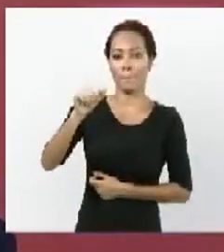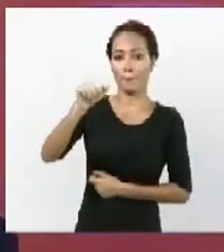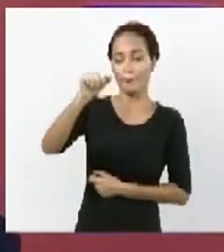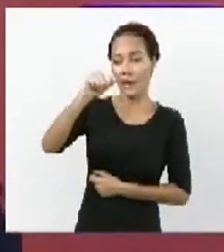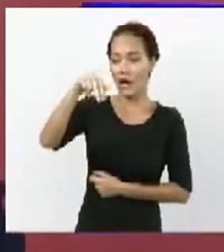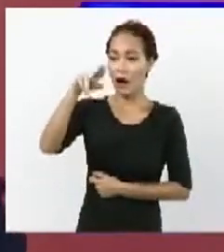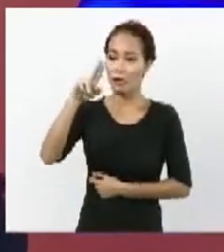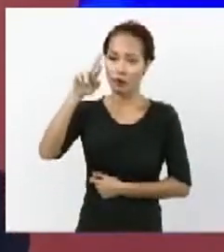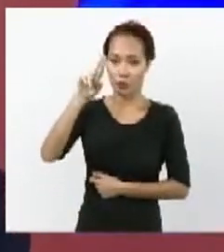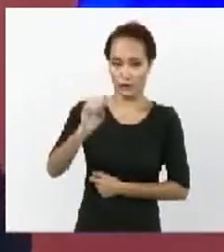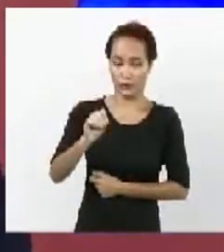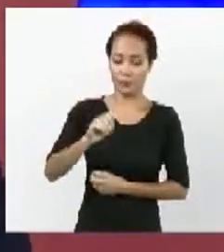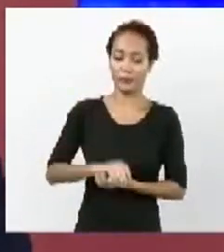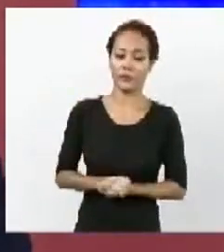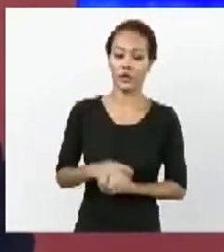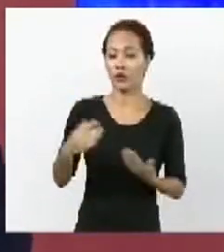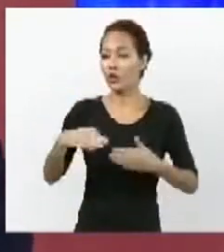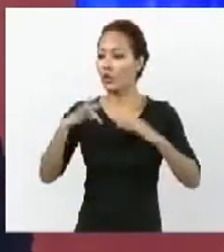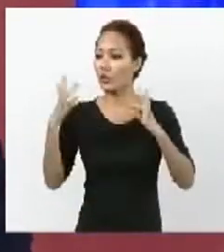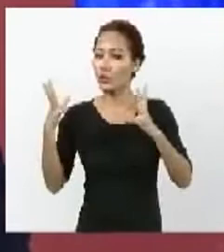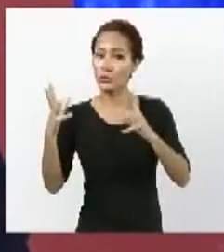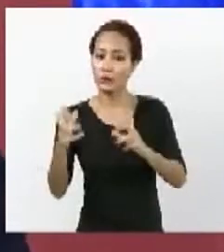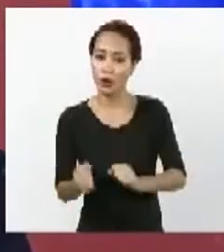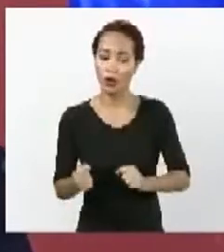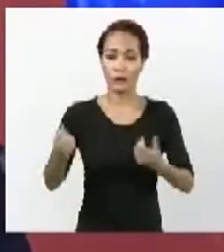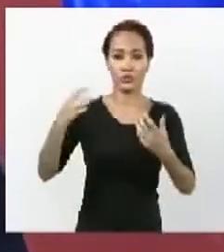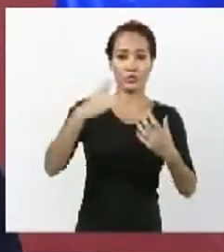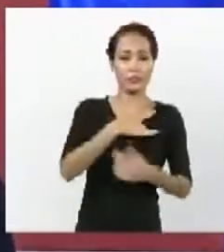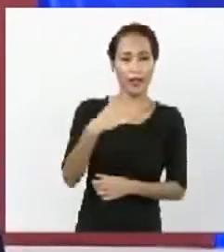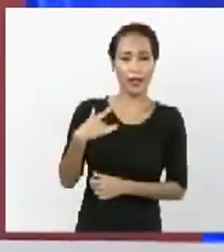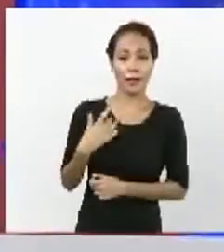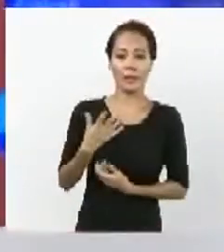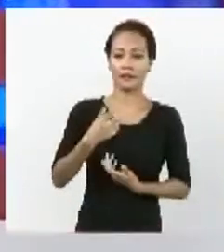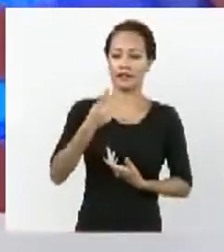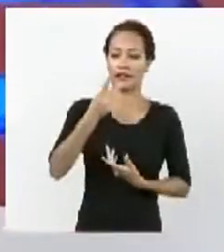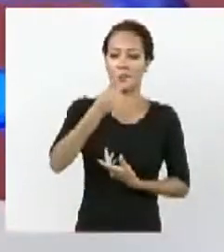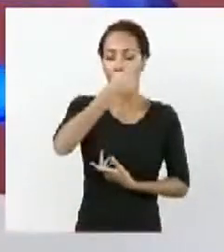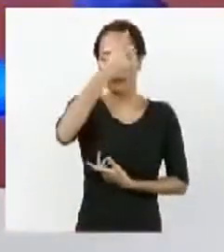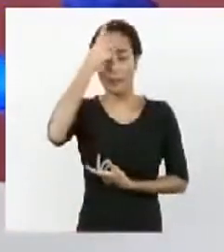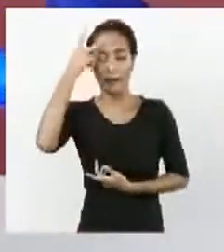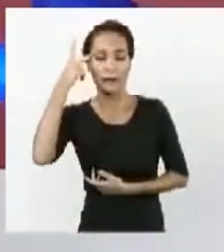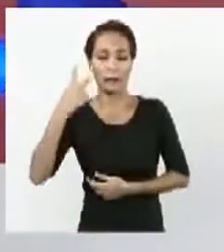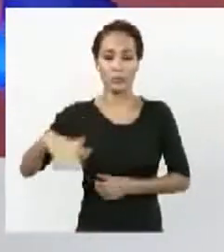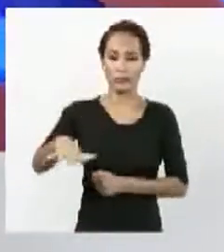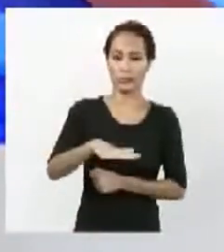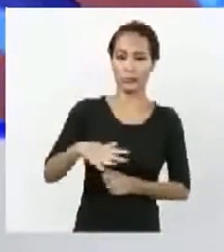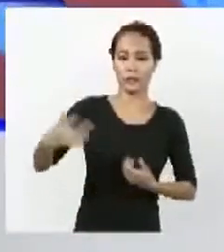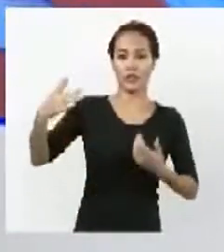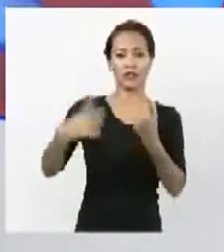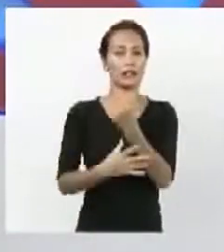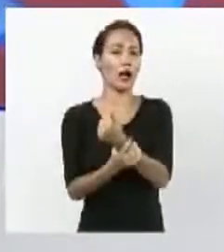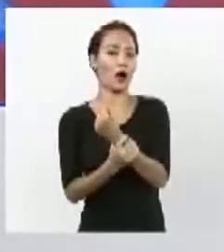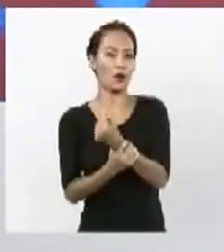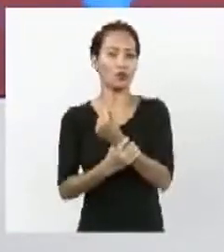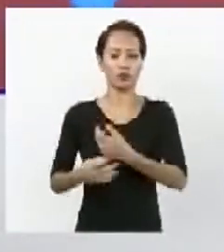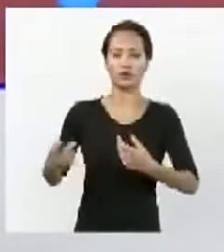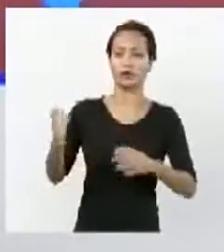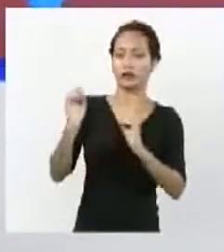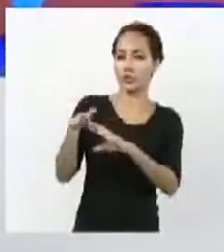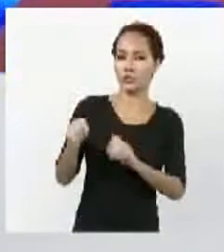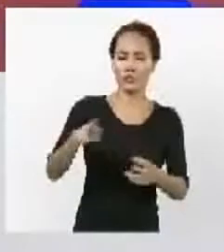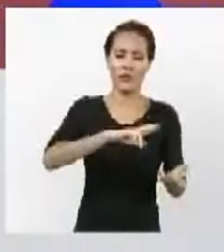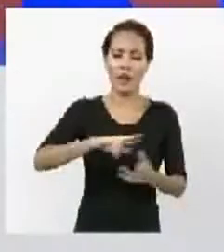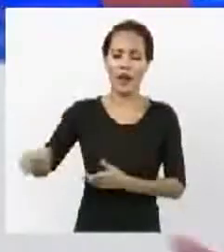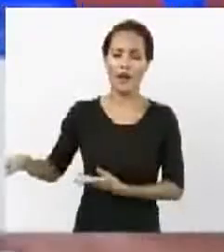será sobre temas de interesse da população, como saúde, emprego, educação, saneamento, mobilidade urbana e segurança pública, e entre